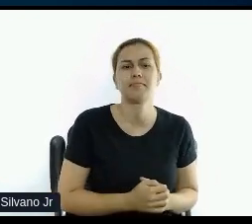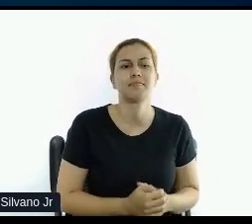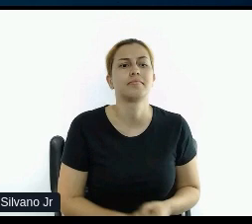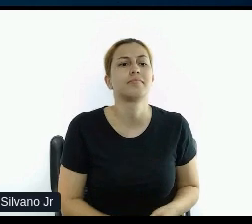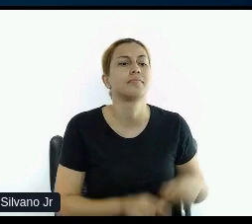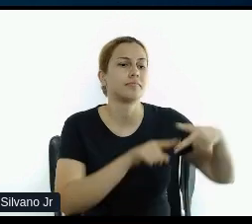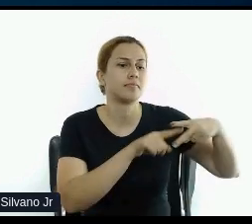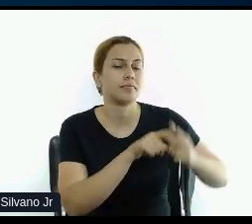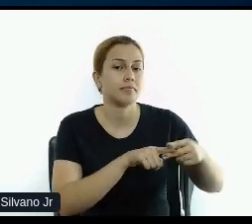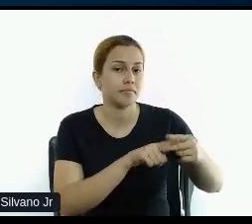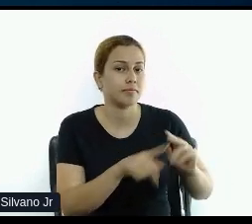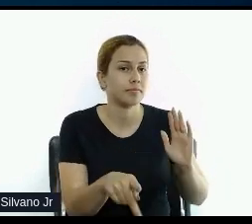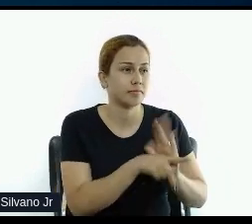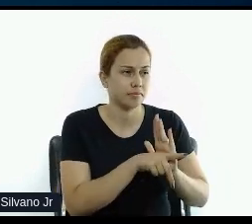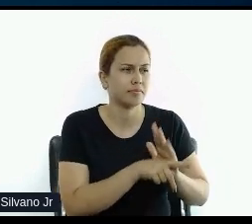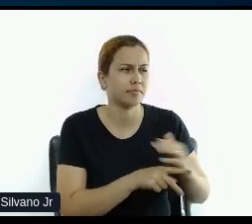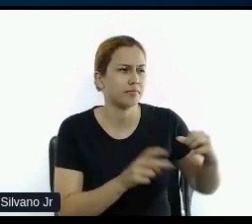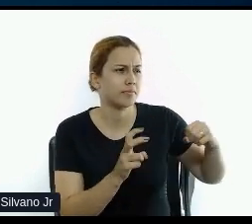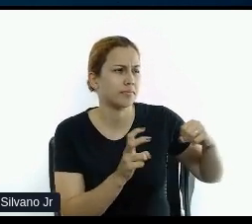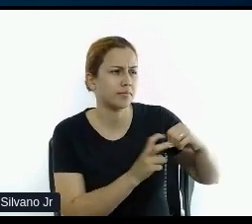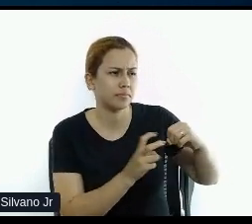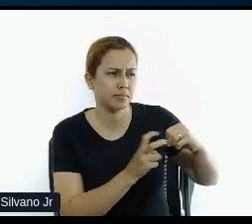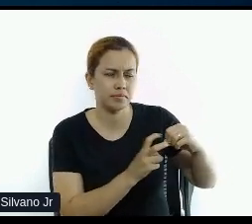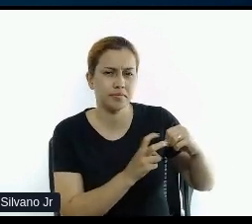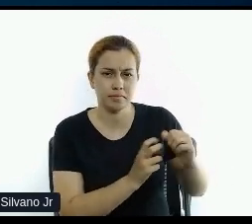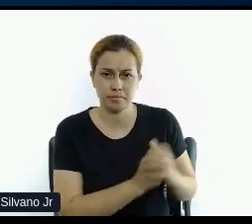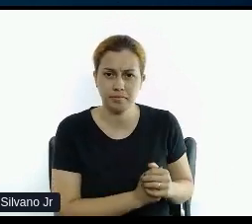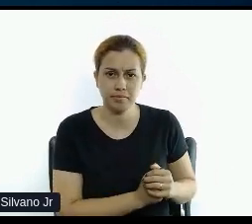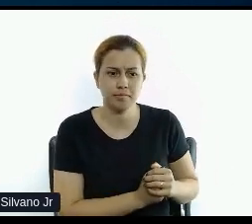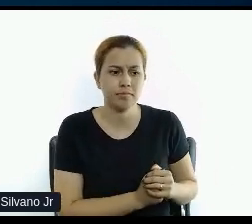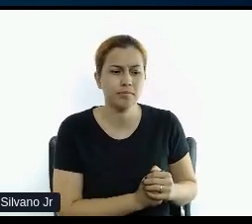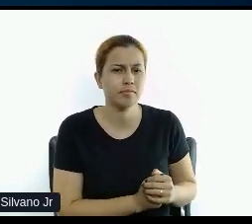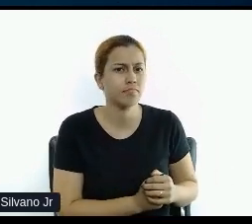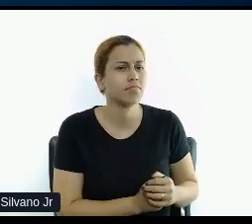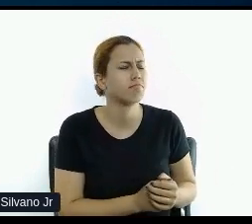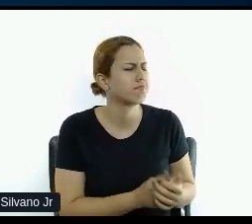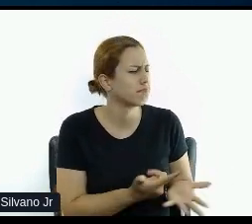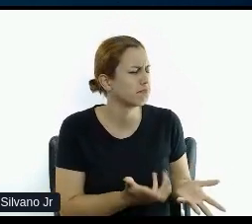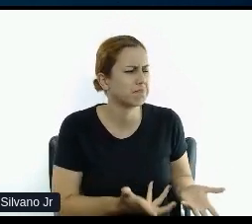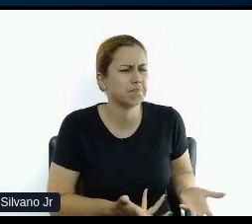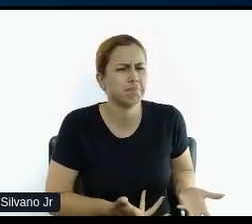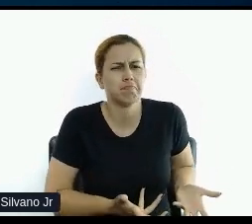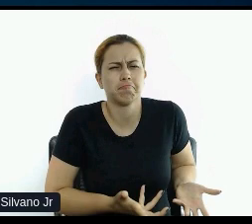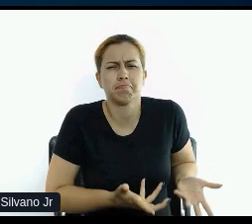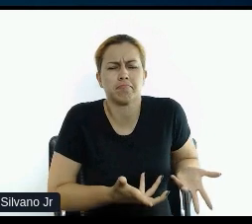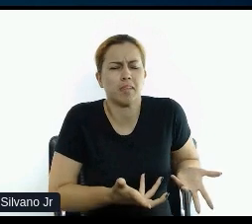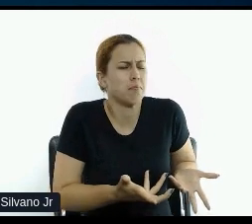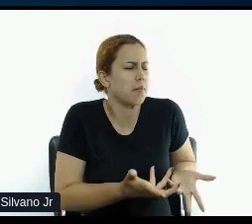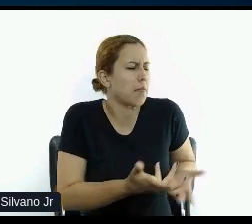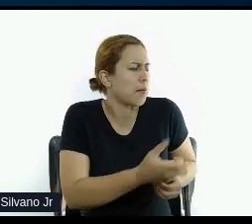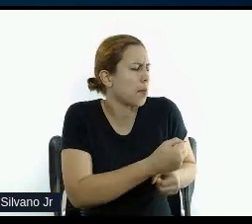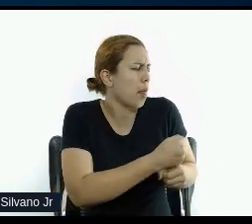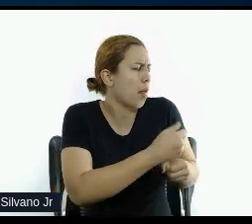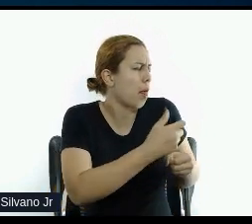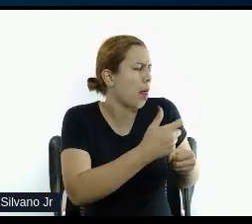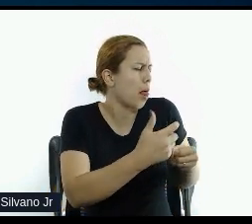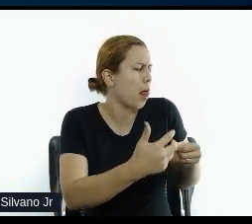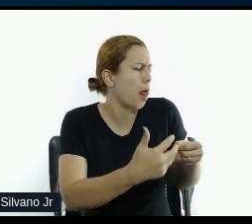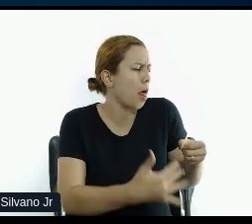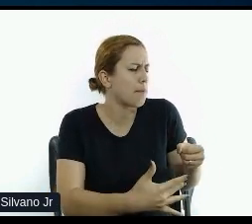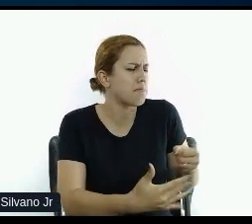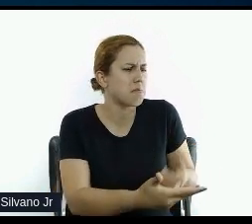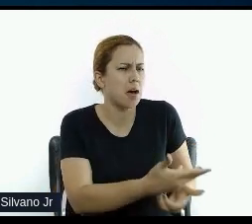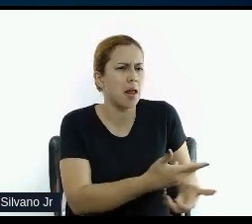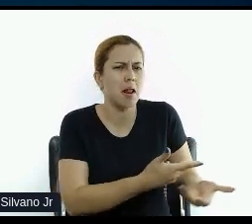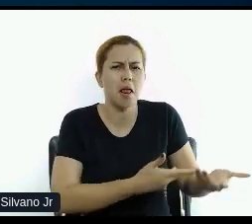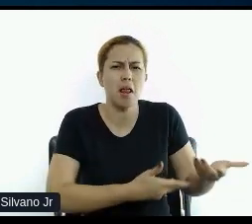ChatGPT, dentre outras de mercado, são super ferramentas para geração de conteúdo. Então, a gente consegue gerar conteúdo de uma forma